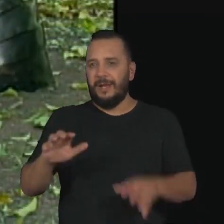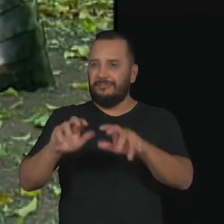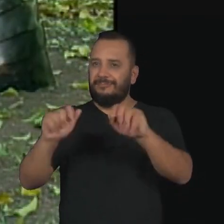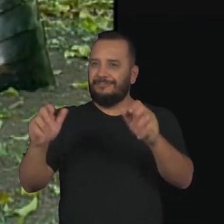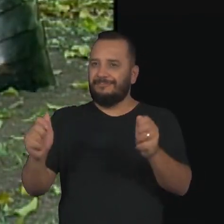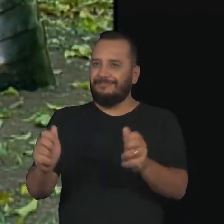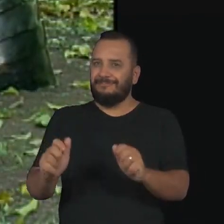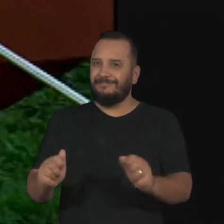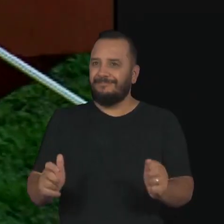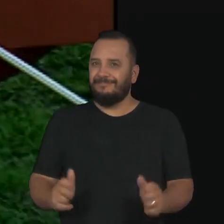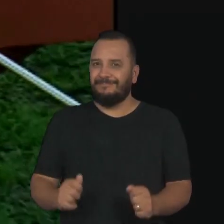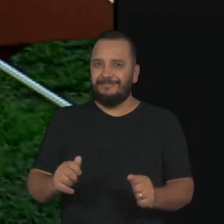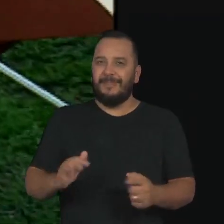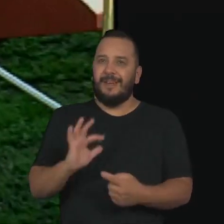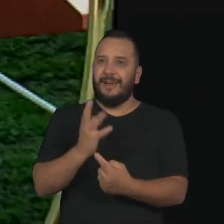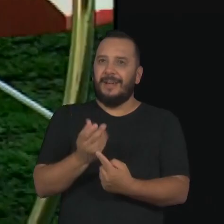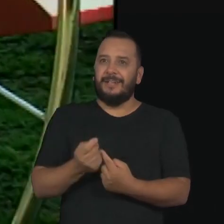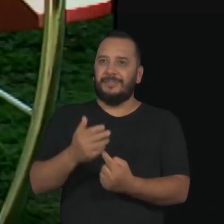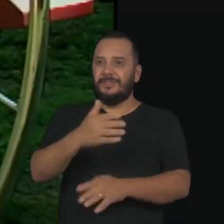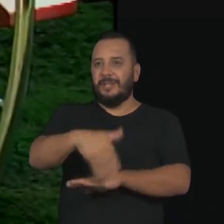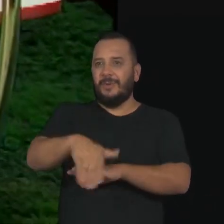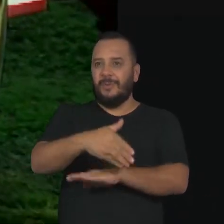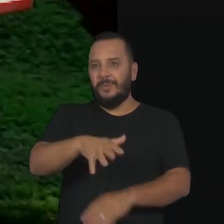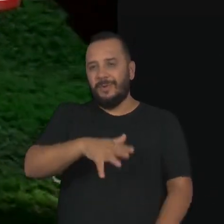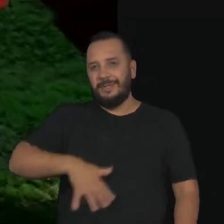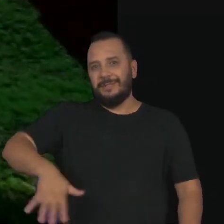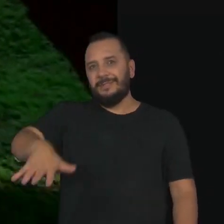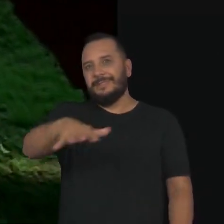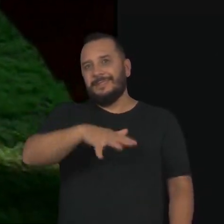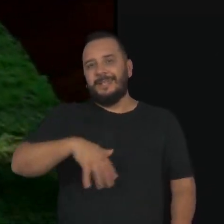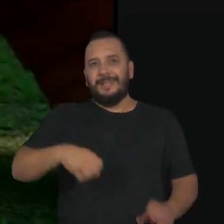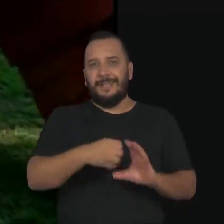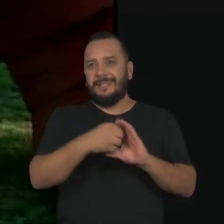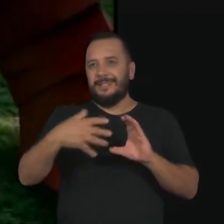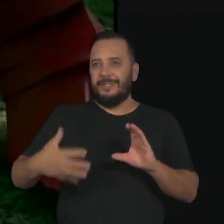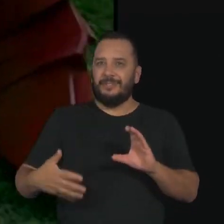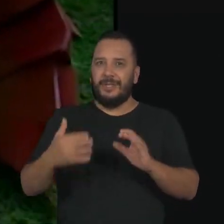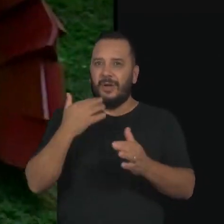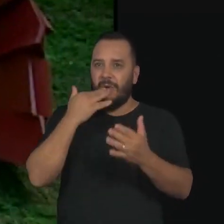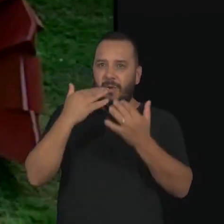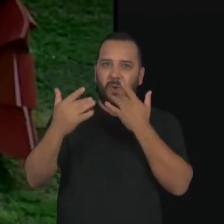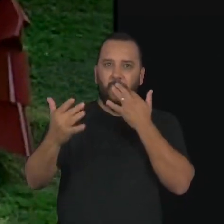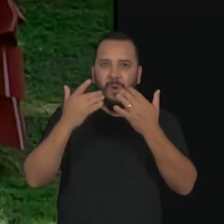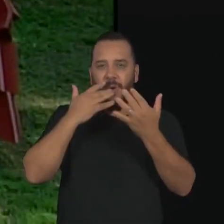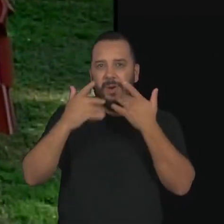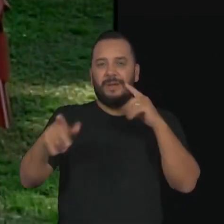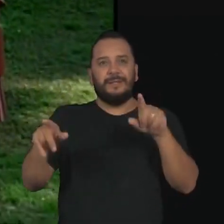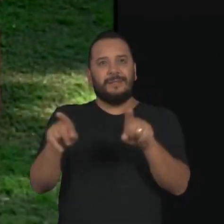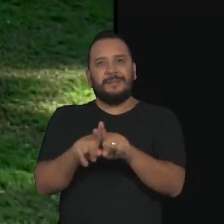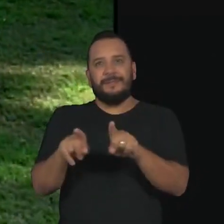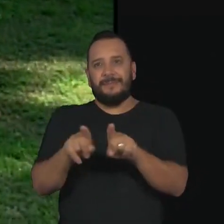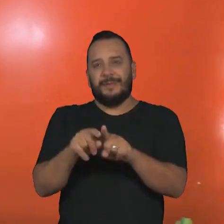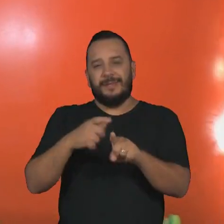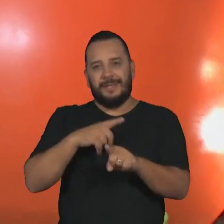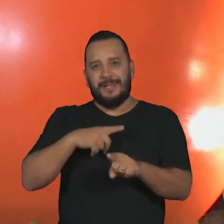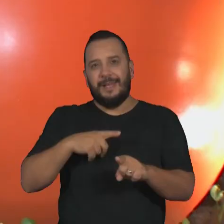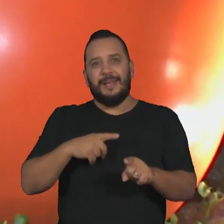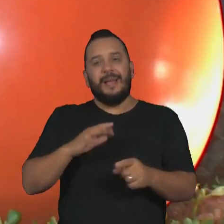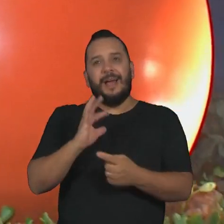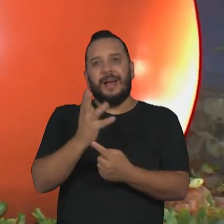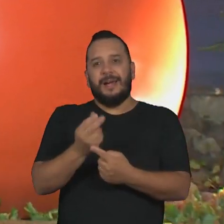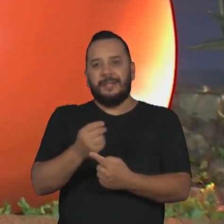das instalações públicas, com a característica de que as cores e a dispersão da sua obra no